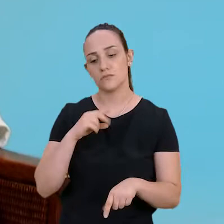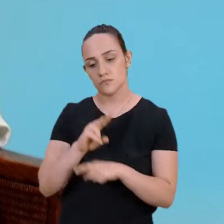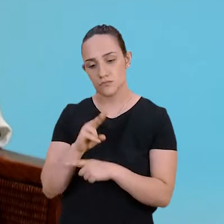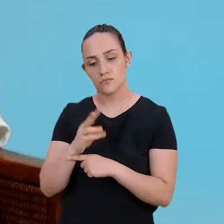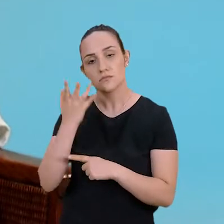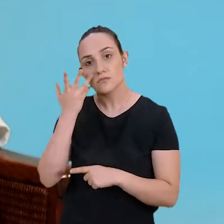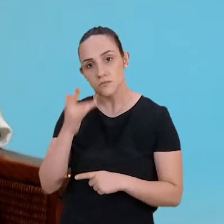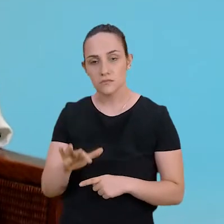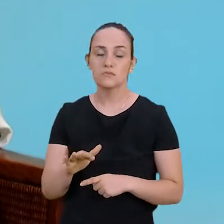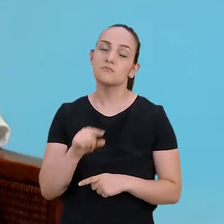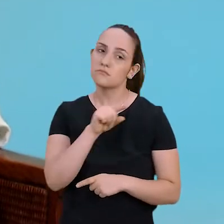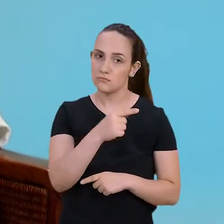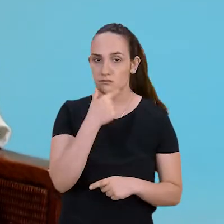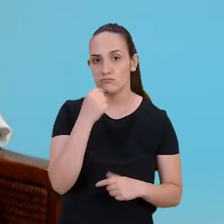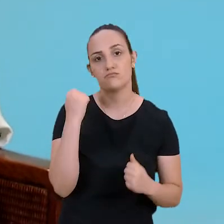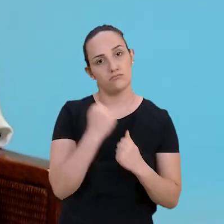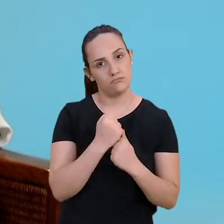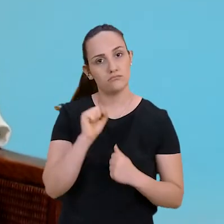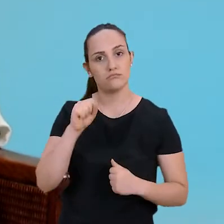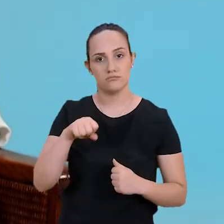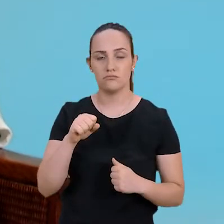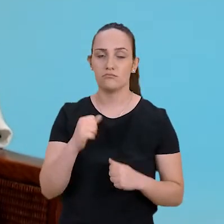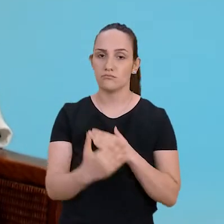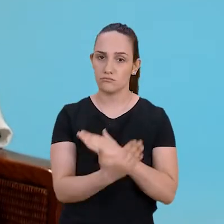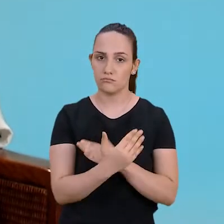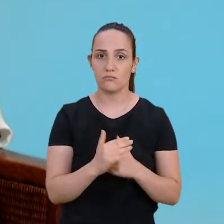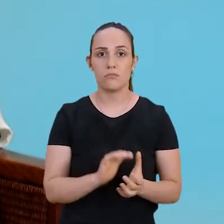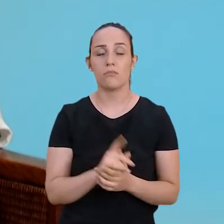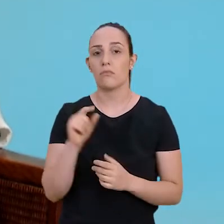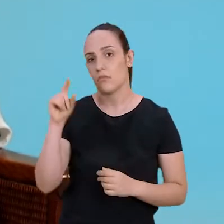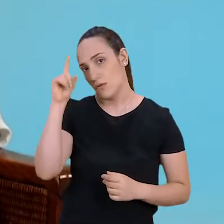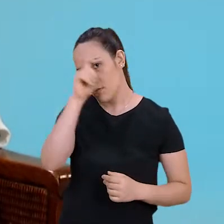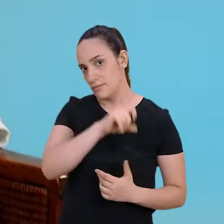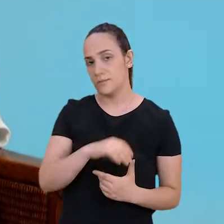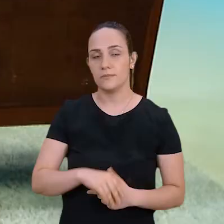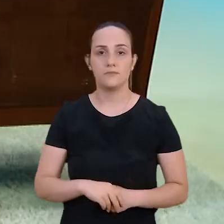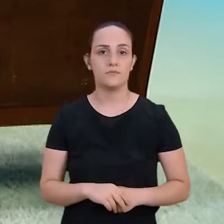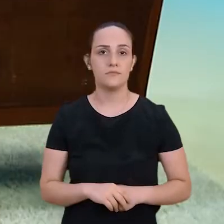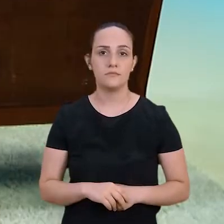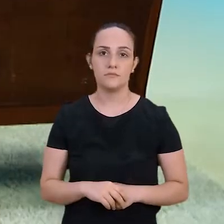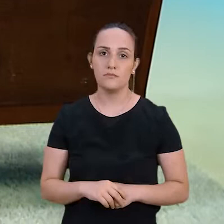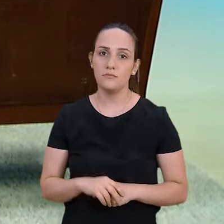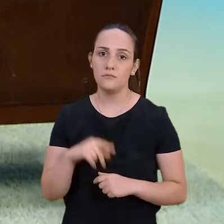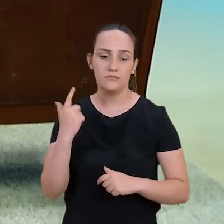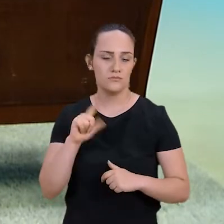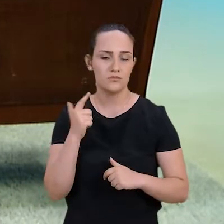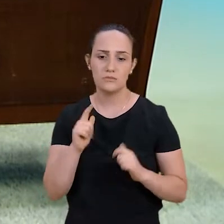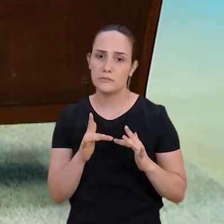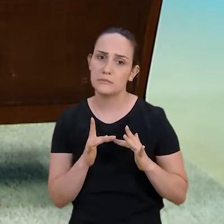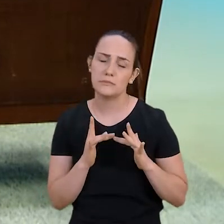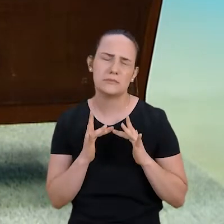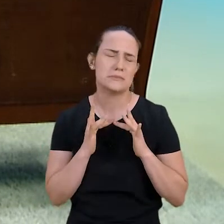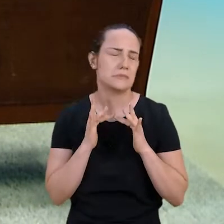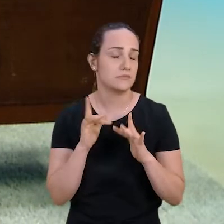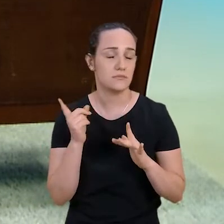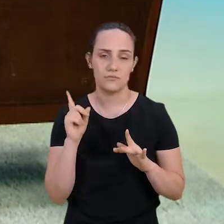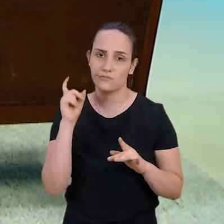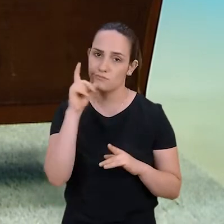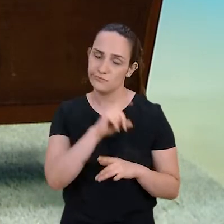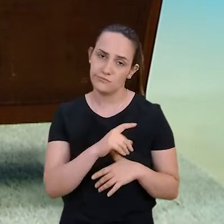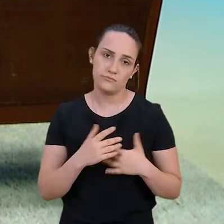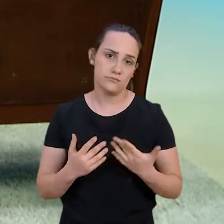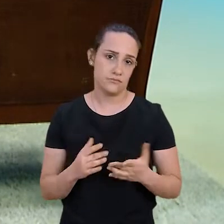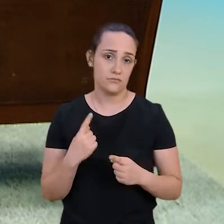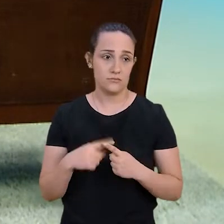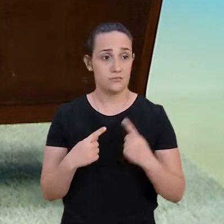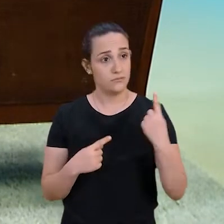né? Então, assim, é difícil, né, a gente não tem uma vida lá, tudo dificuldade. Porque